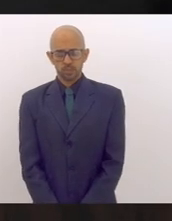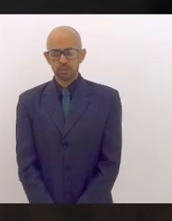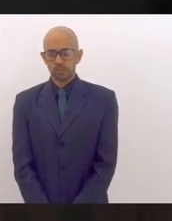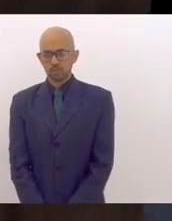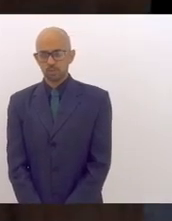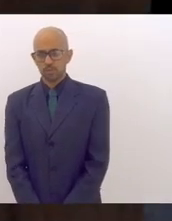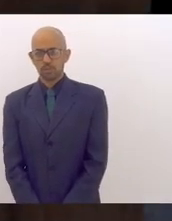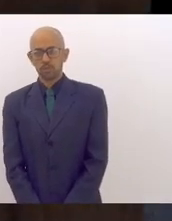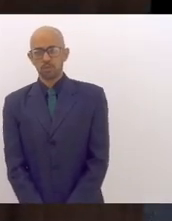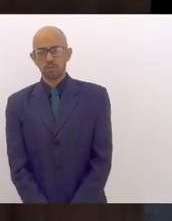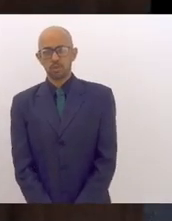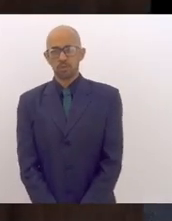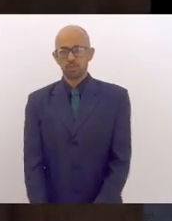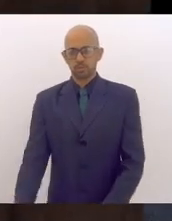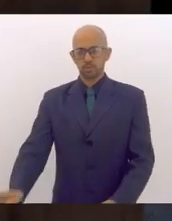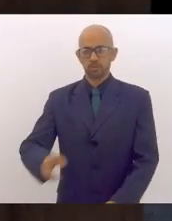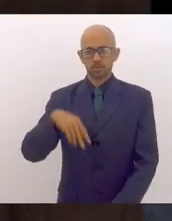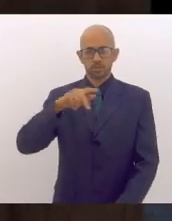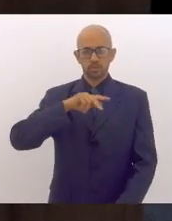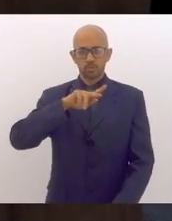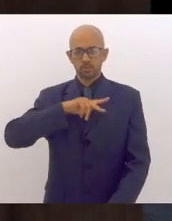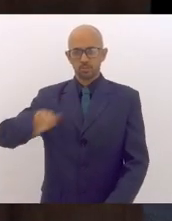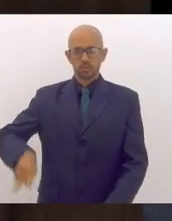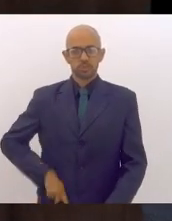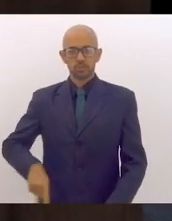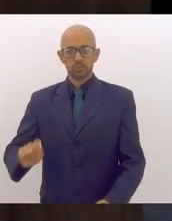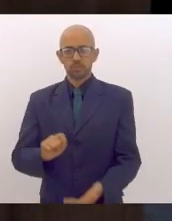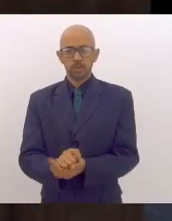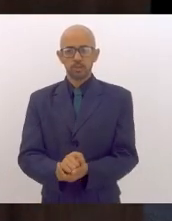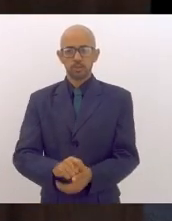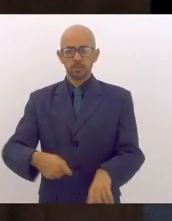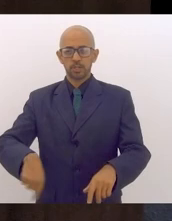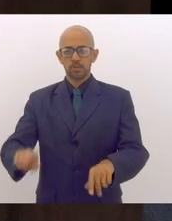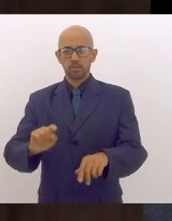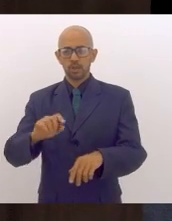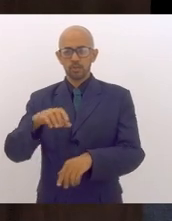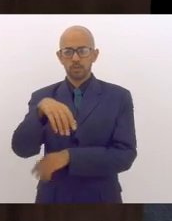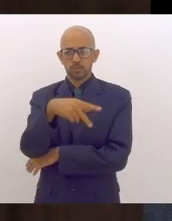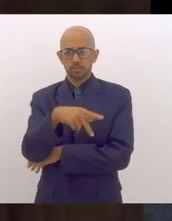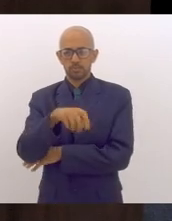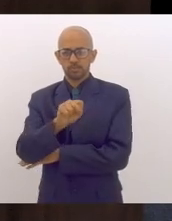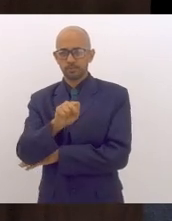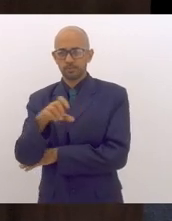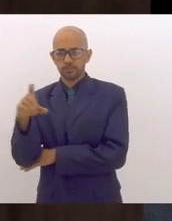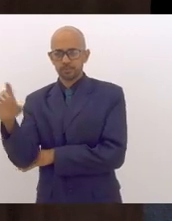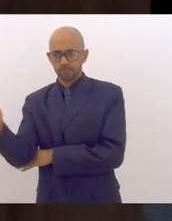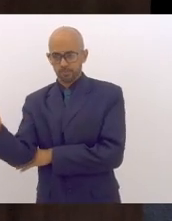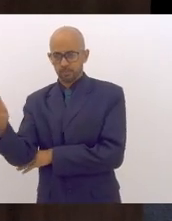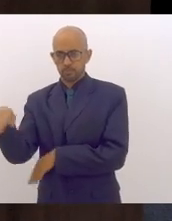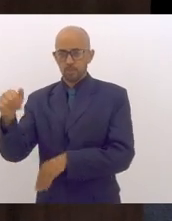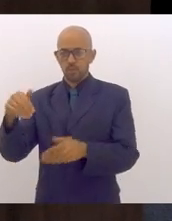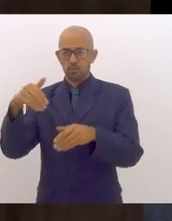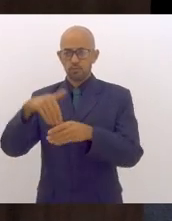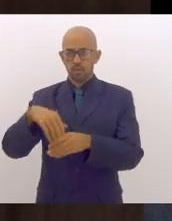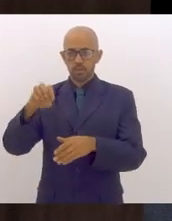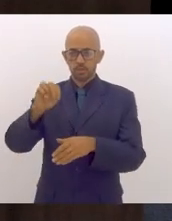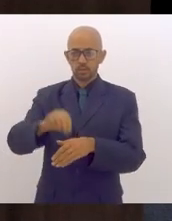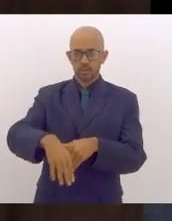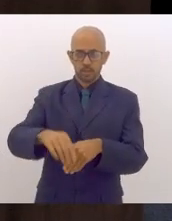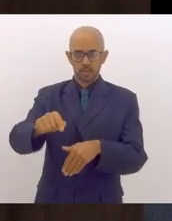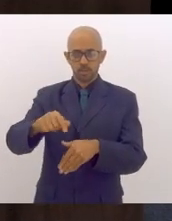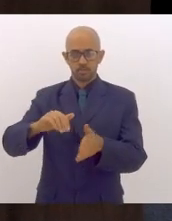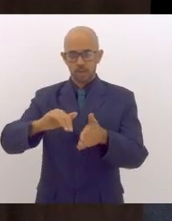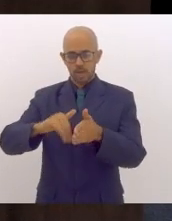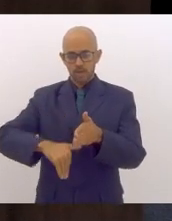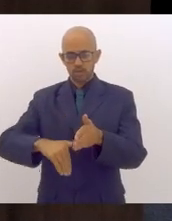Mink. Presidente, também a bancada do PSB também vota sim ao projeto e pela derrubada do